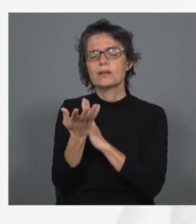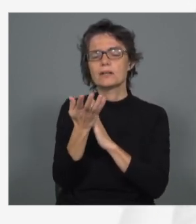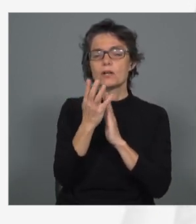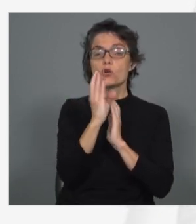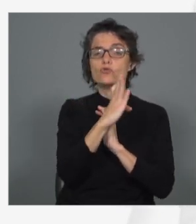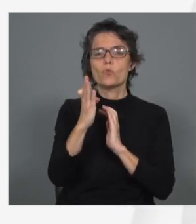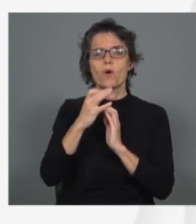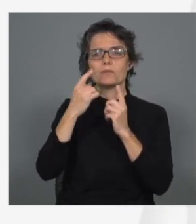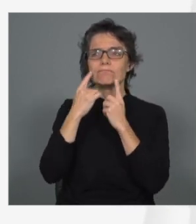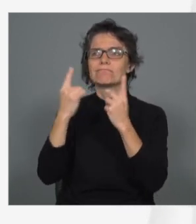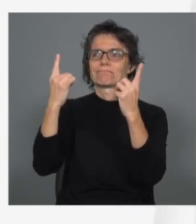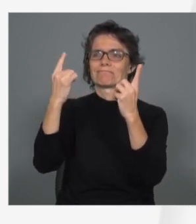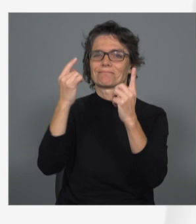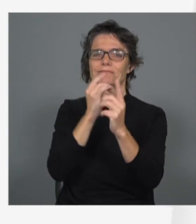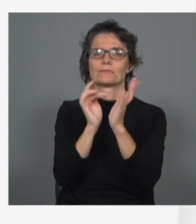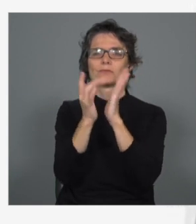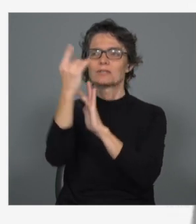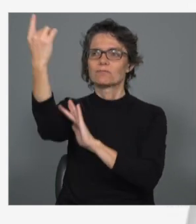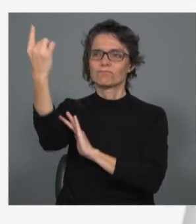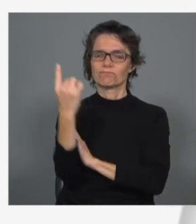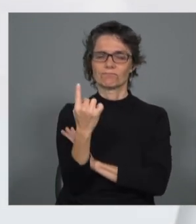povo a boa nova.